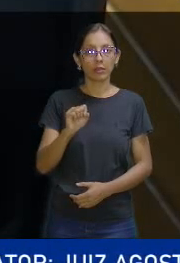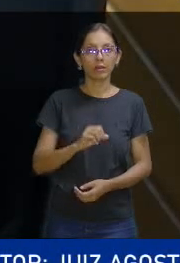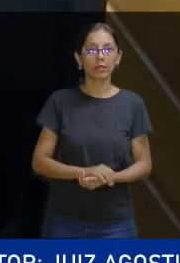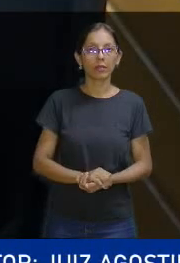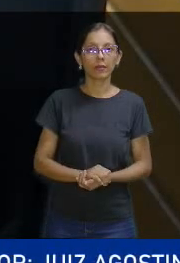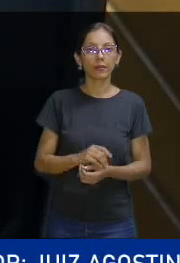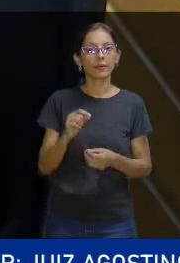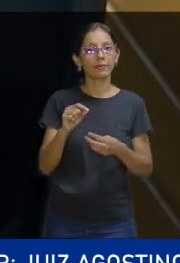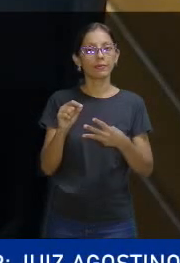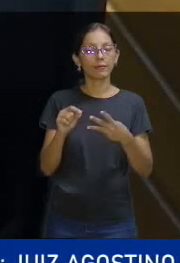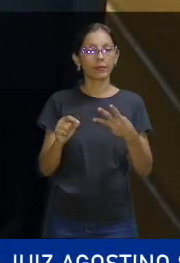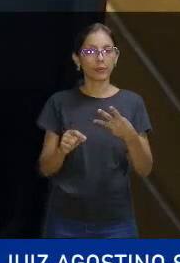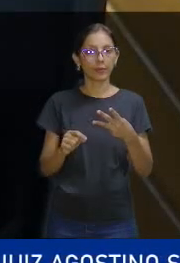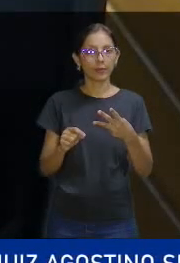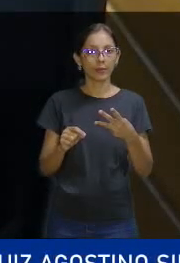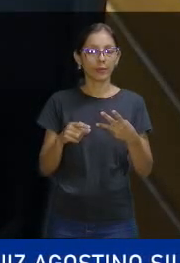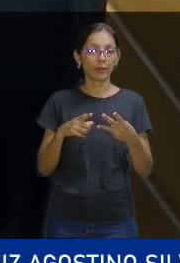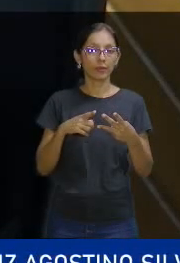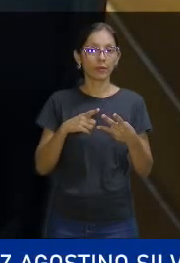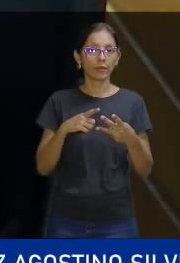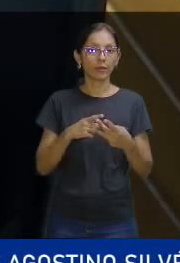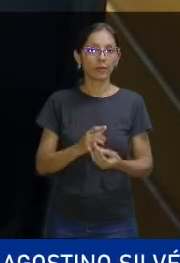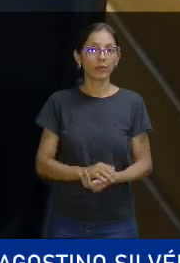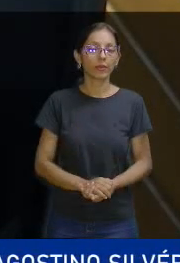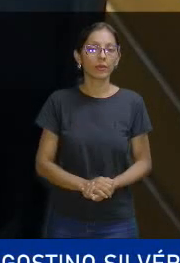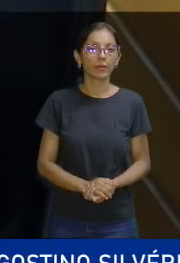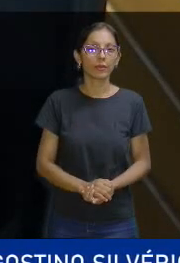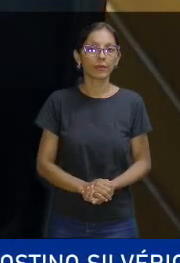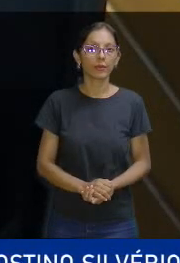e Nariton Alberto Ferreira Soares.